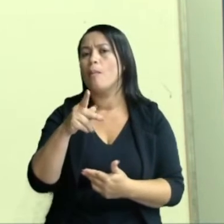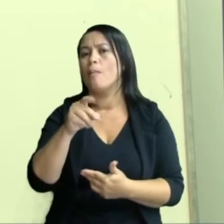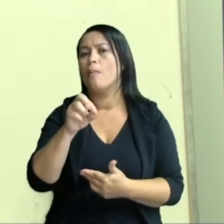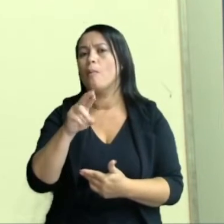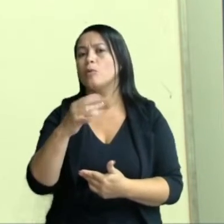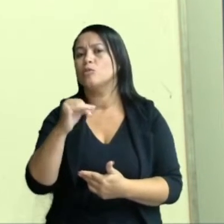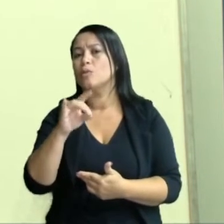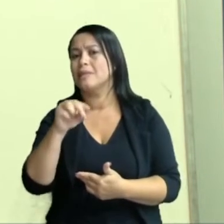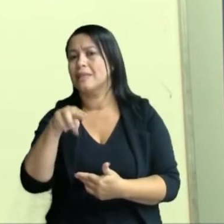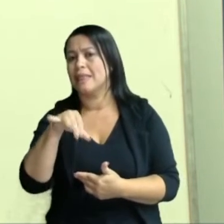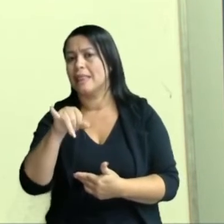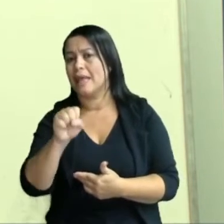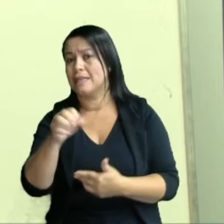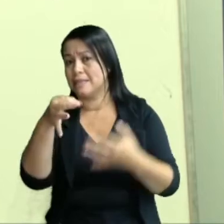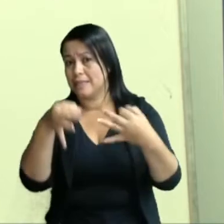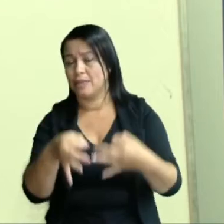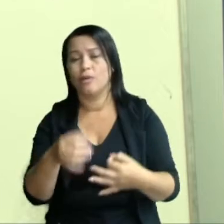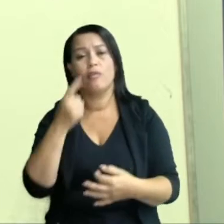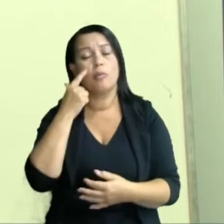certo?